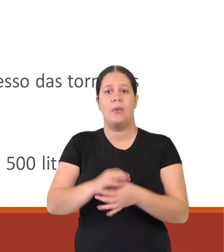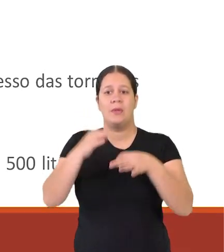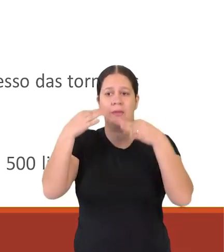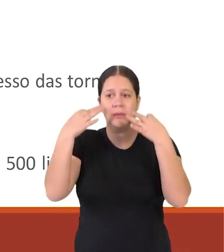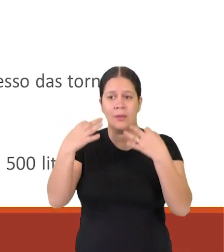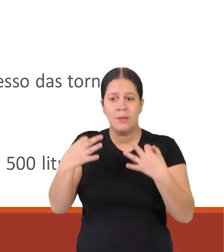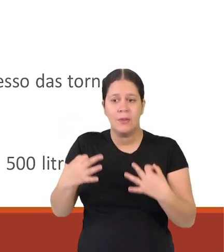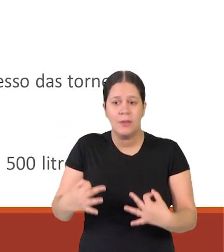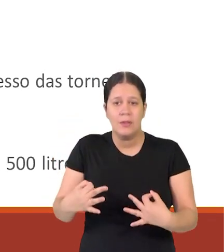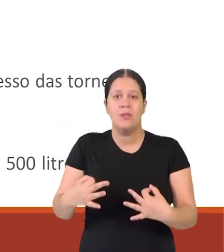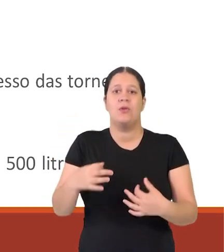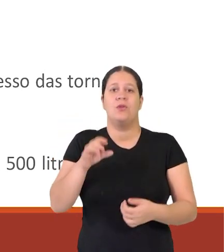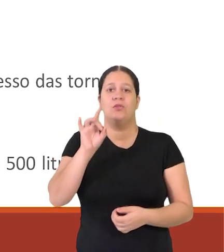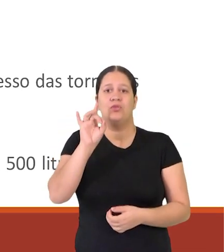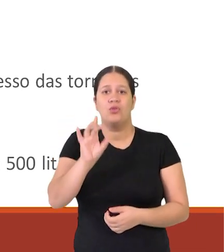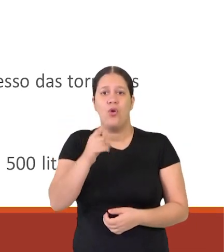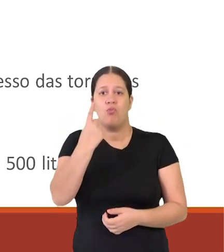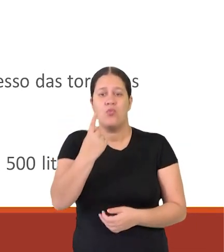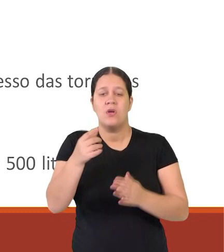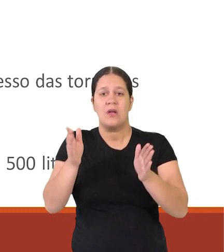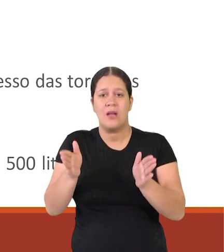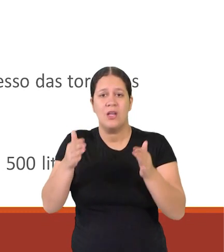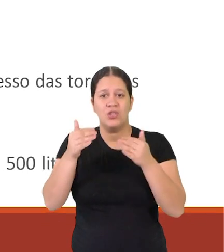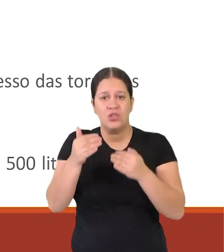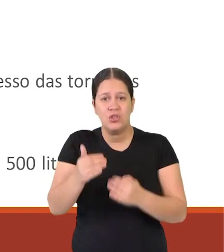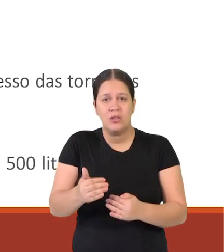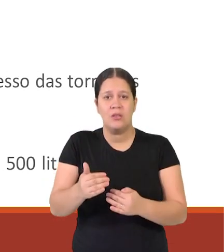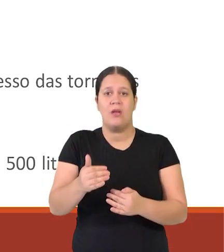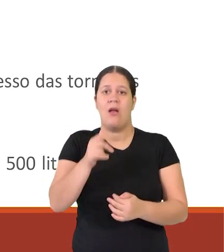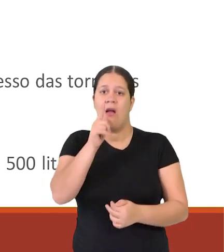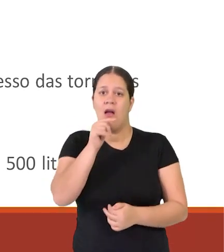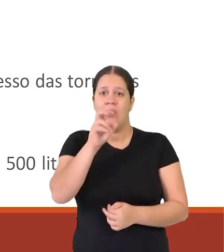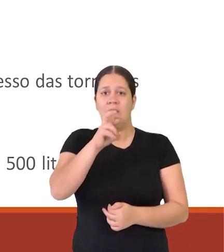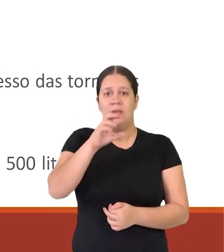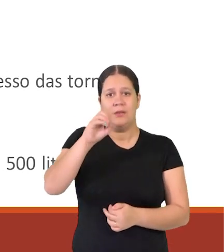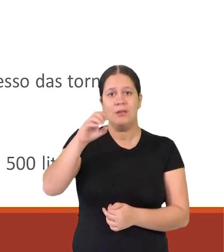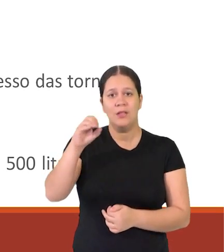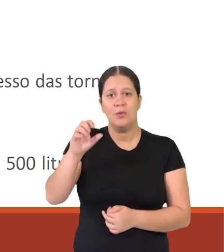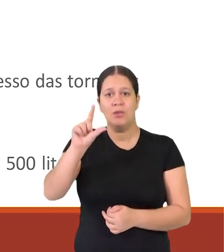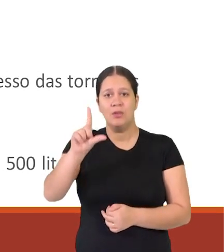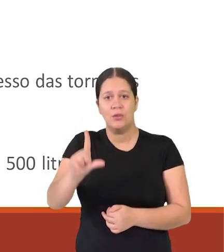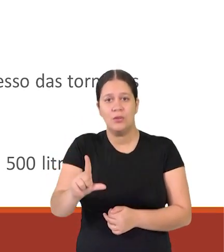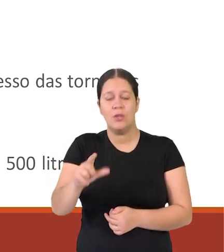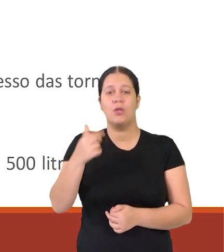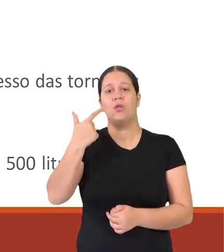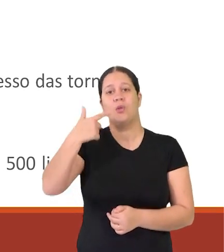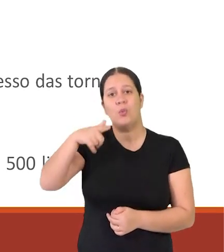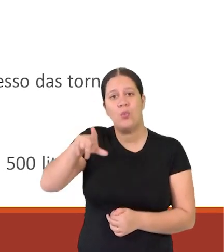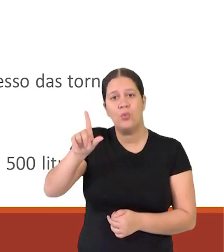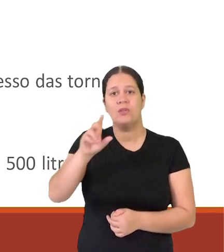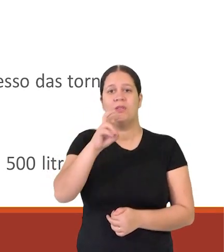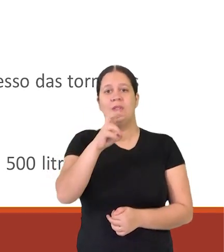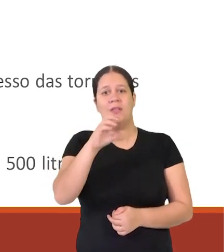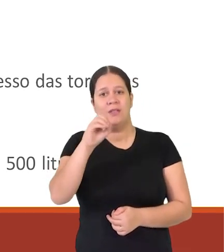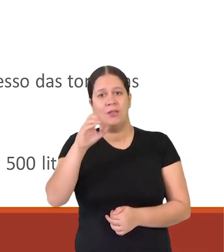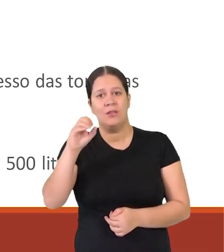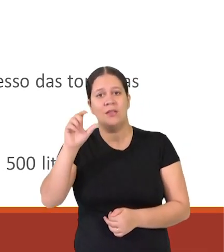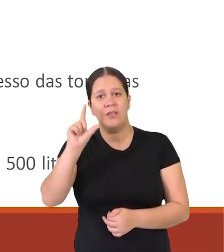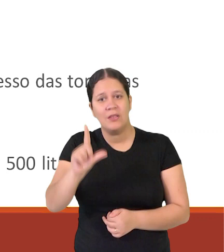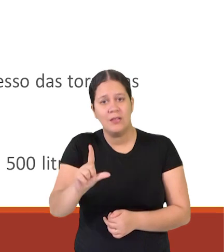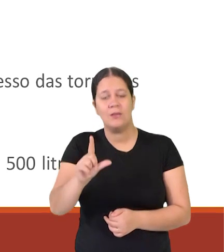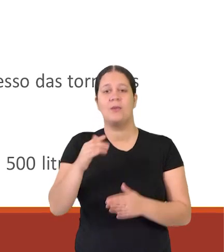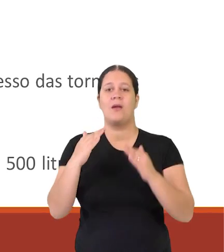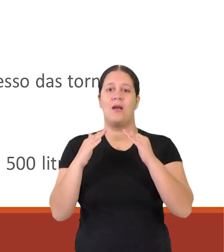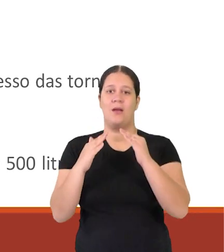ideal é ter apenas uma caixa d'água de 500 litros para a lavanderia e outra de 500 litros para o restante